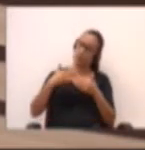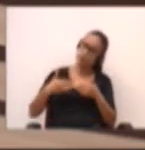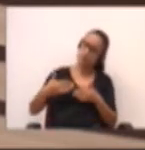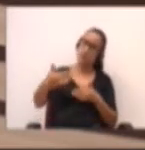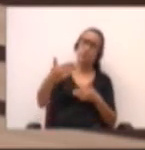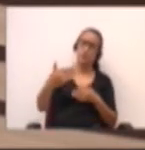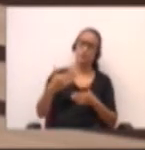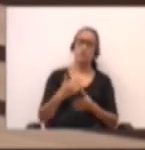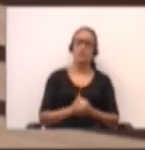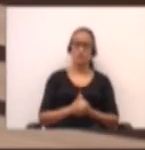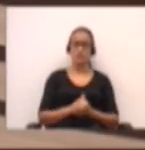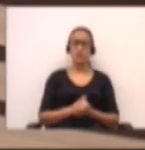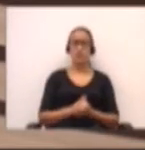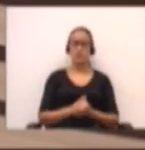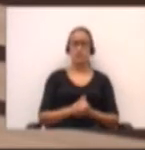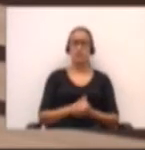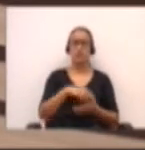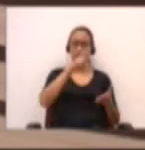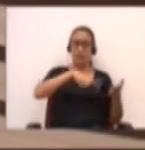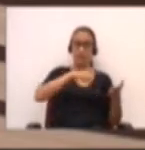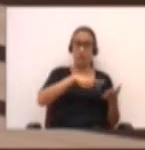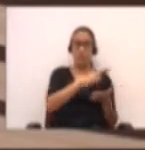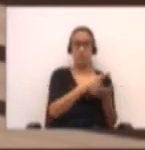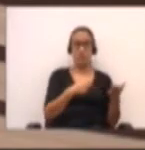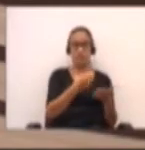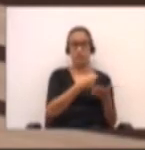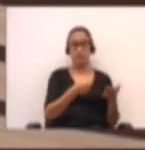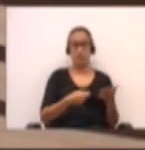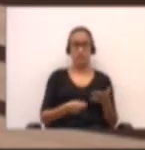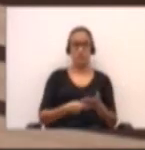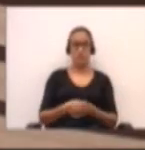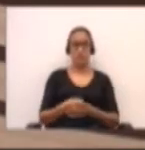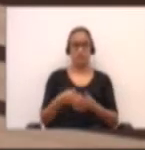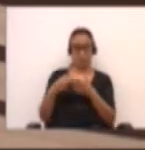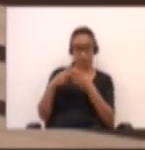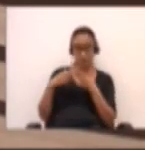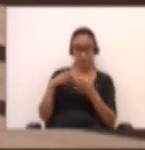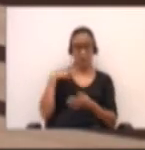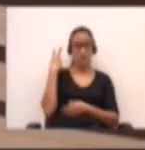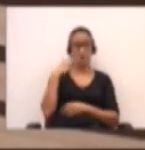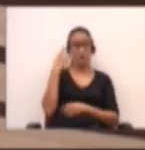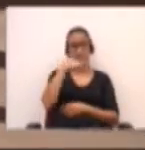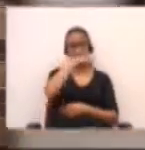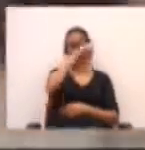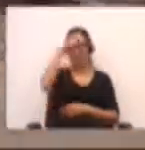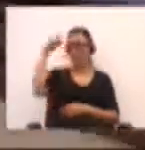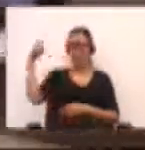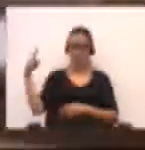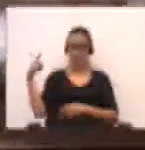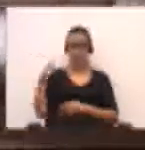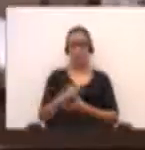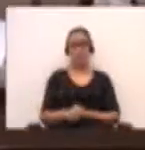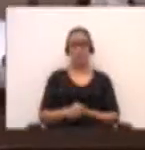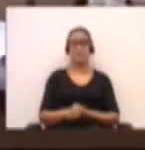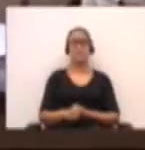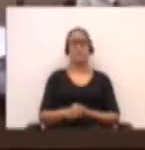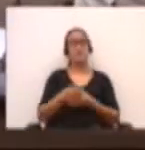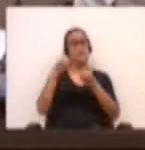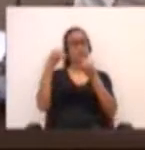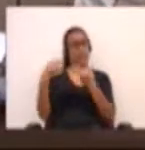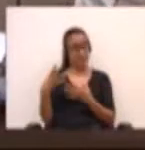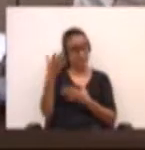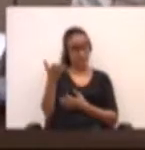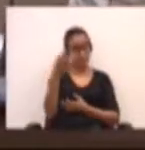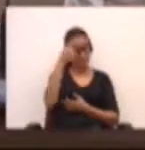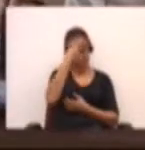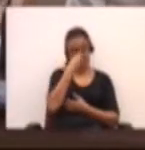vamos prosseguir com a leitura dos requerimentos. Uma questão de ordem da vereadora e doutora Mayra. Só para explicar, Jorge, que em relação assim,